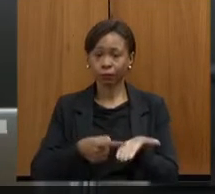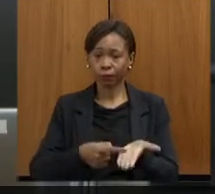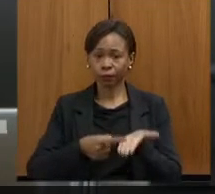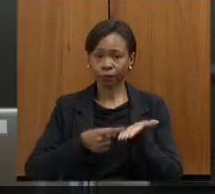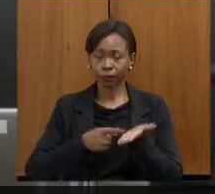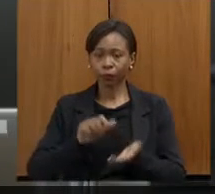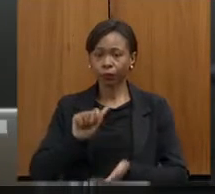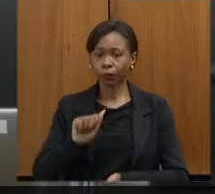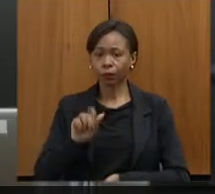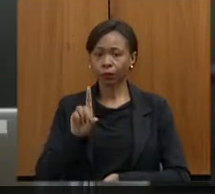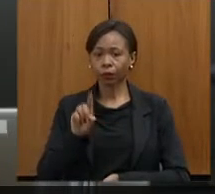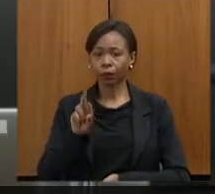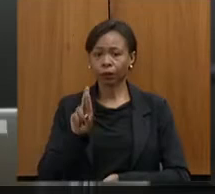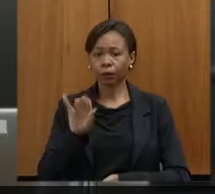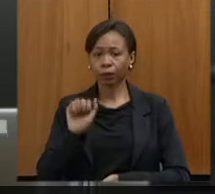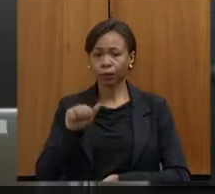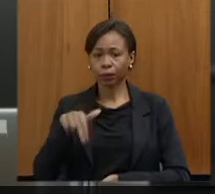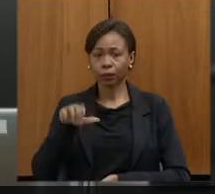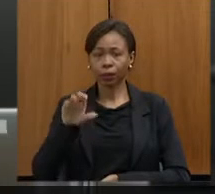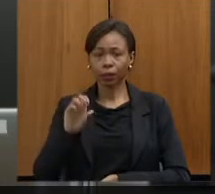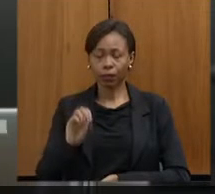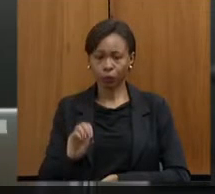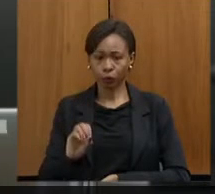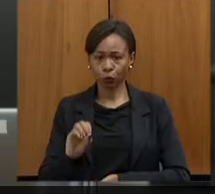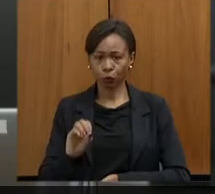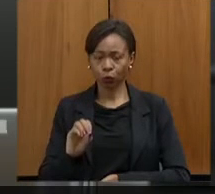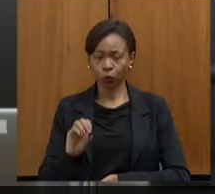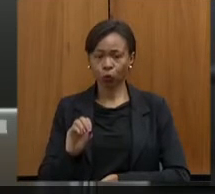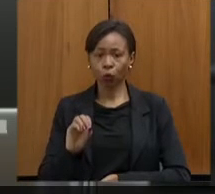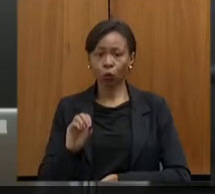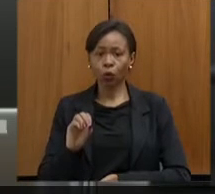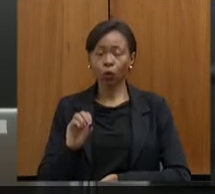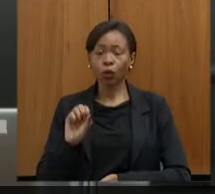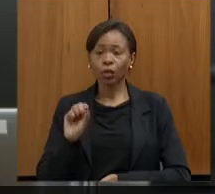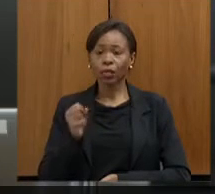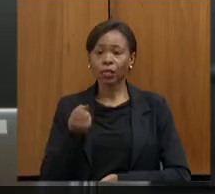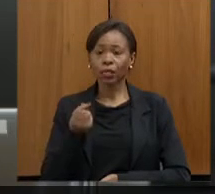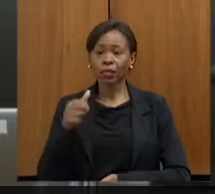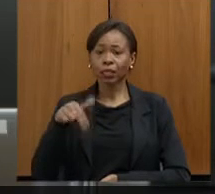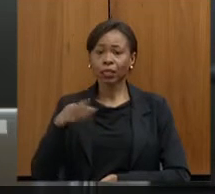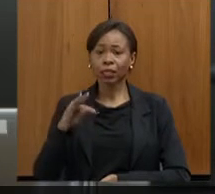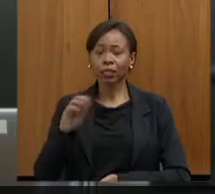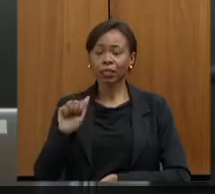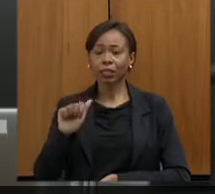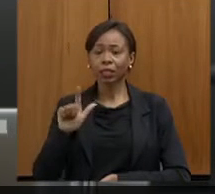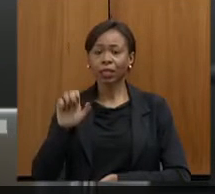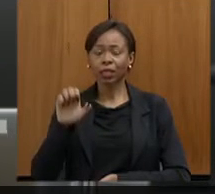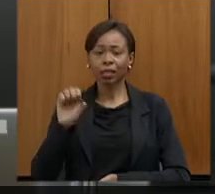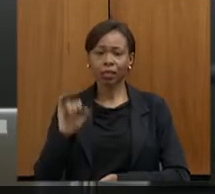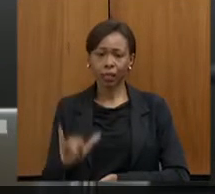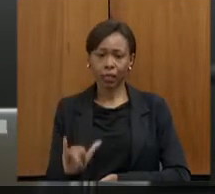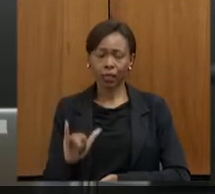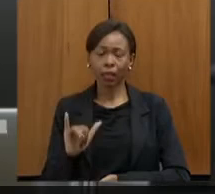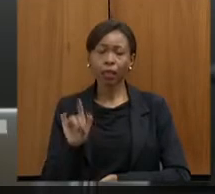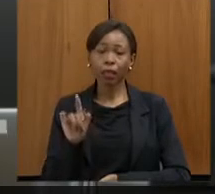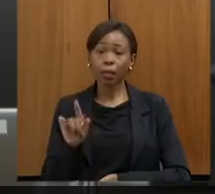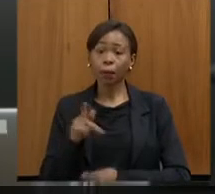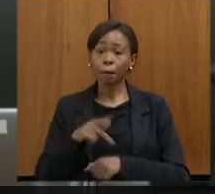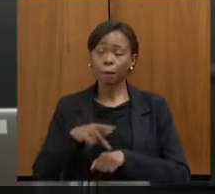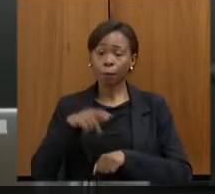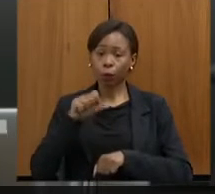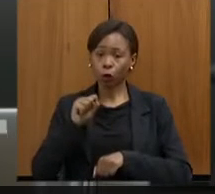Adriano Stanley Rocha Souza, pós-doutor em Direito Privado da PUC,